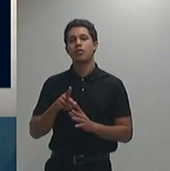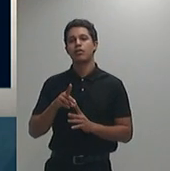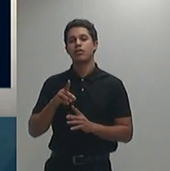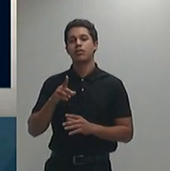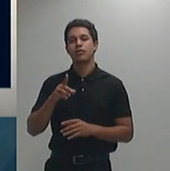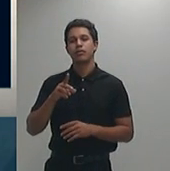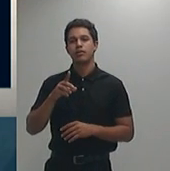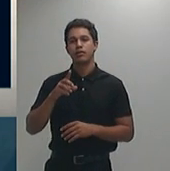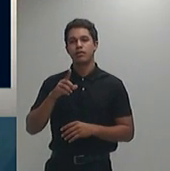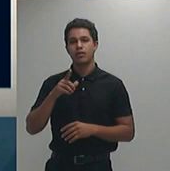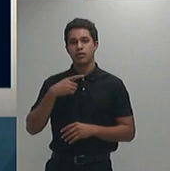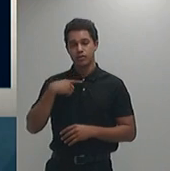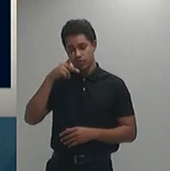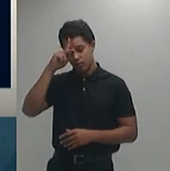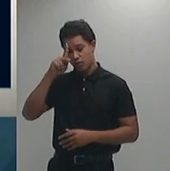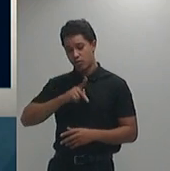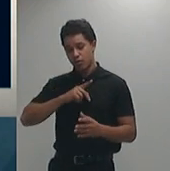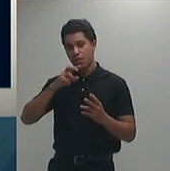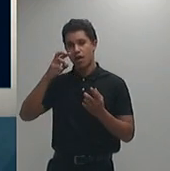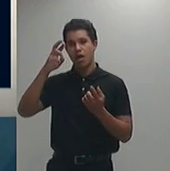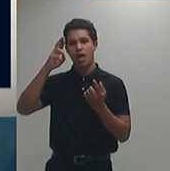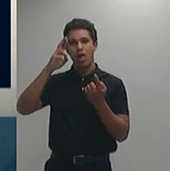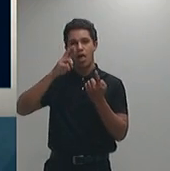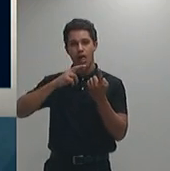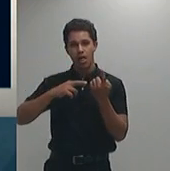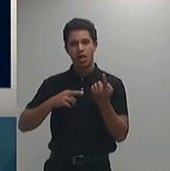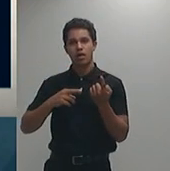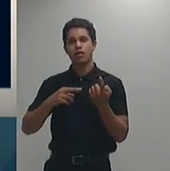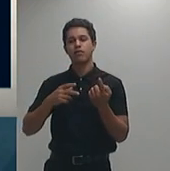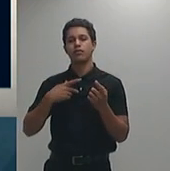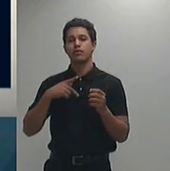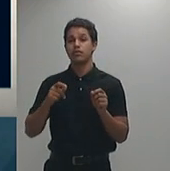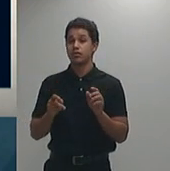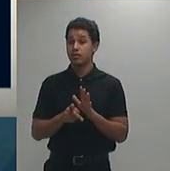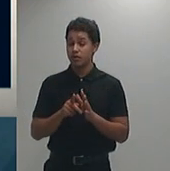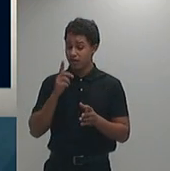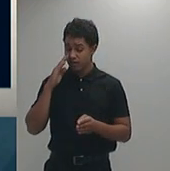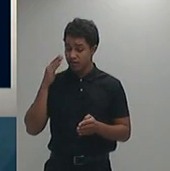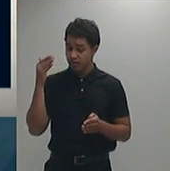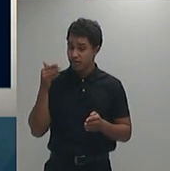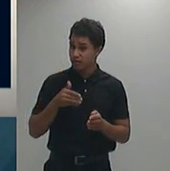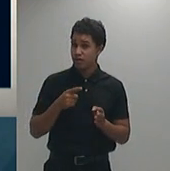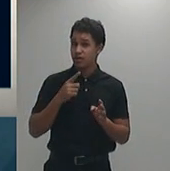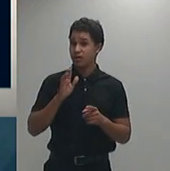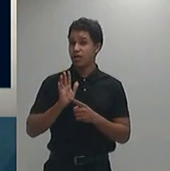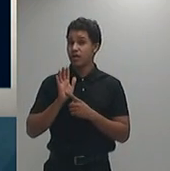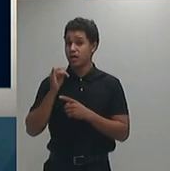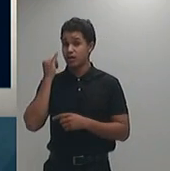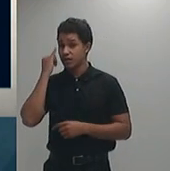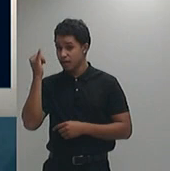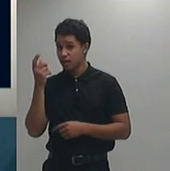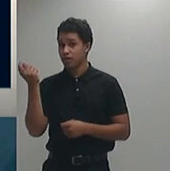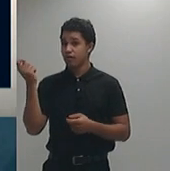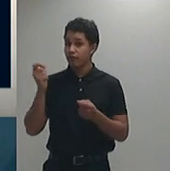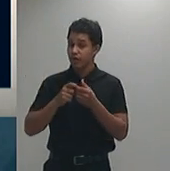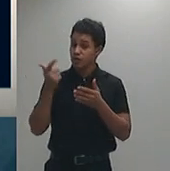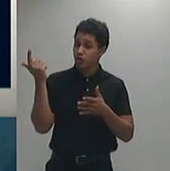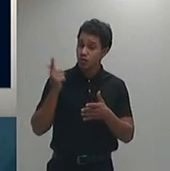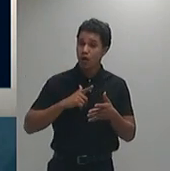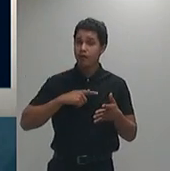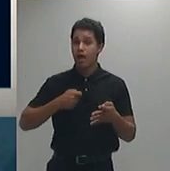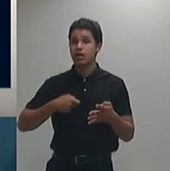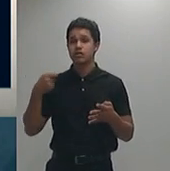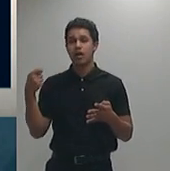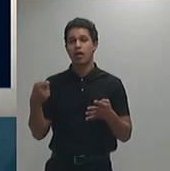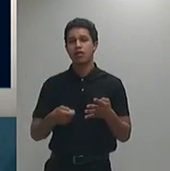de minha relatoria e especificamente no ponto em que restabeleceu a sentença relativa aos honorários